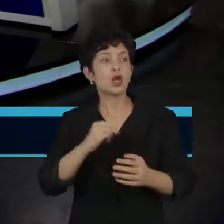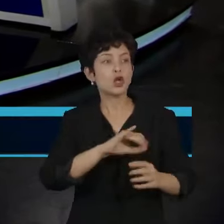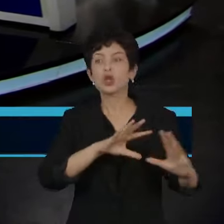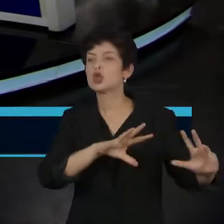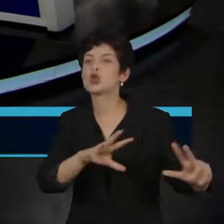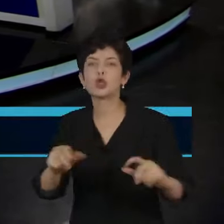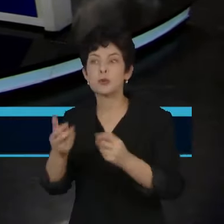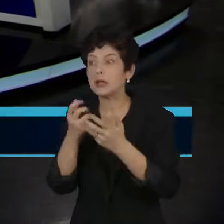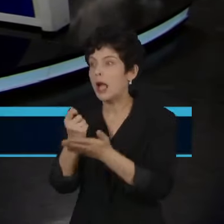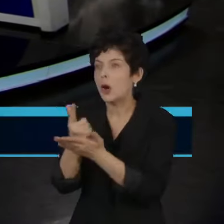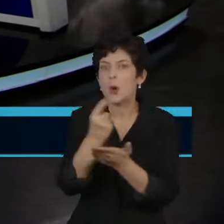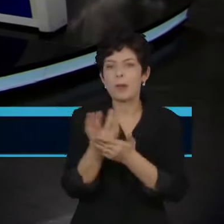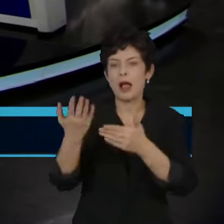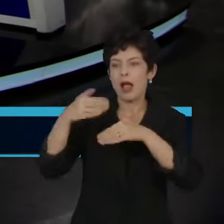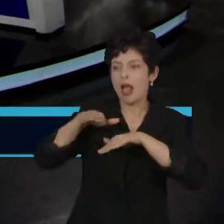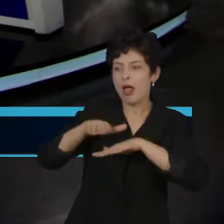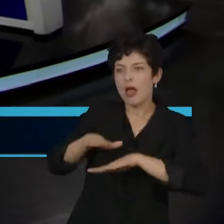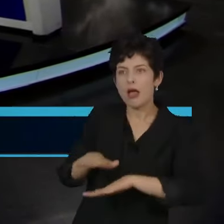antecipar compra e querer estocar,